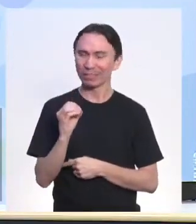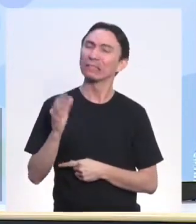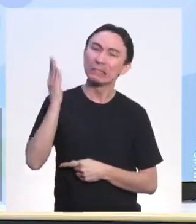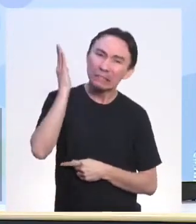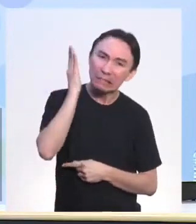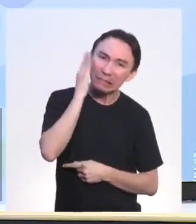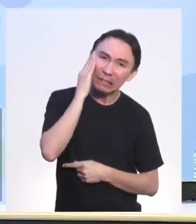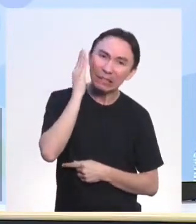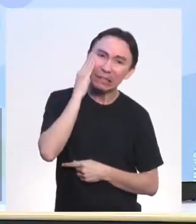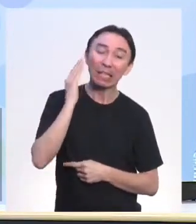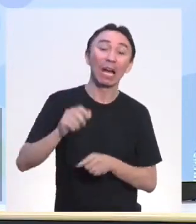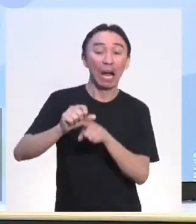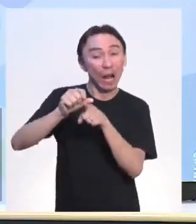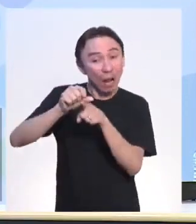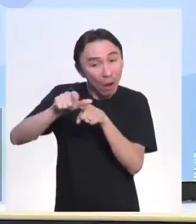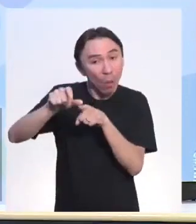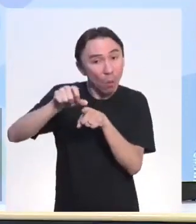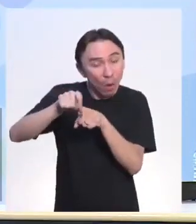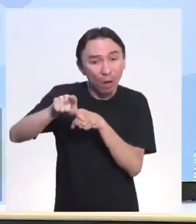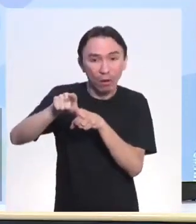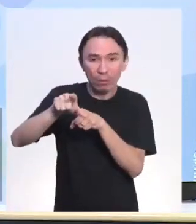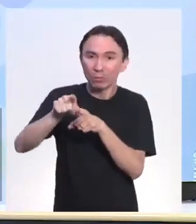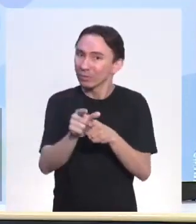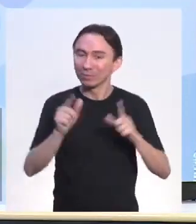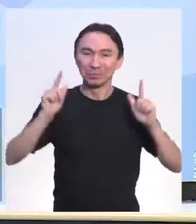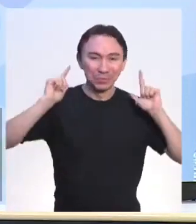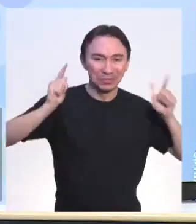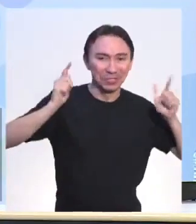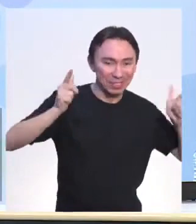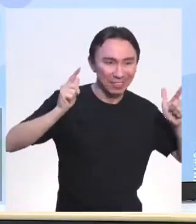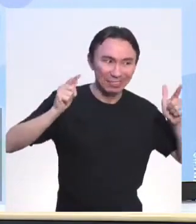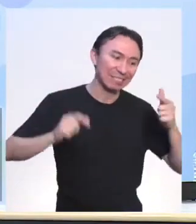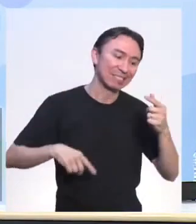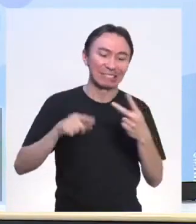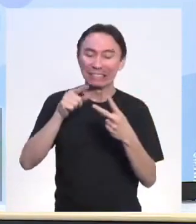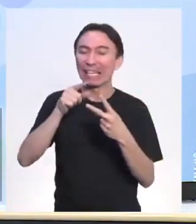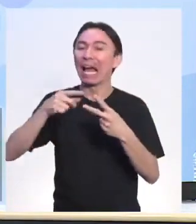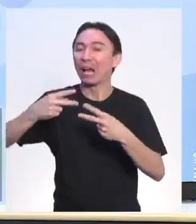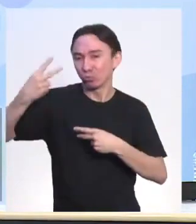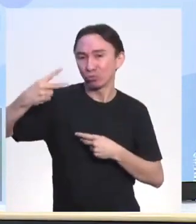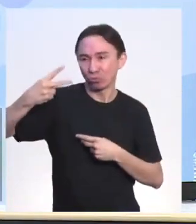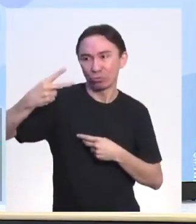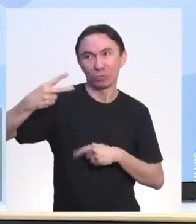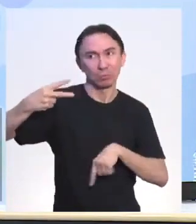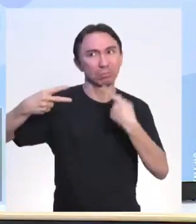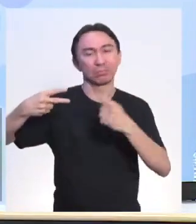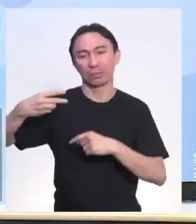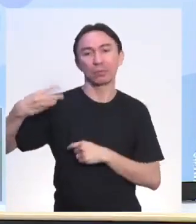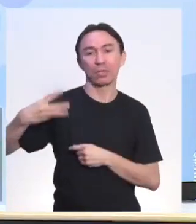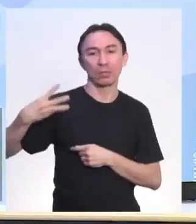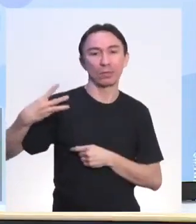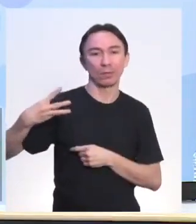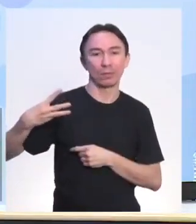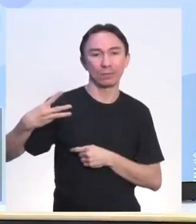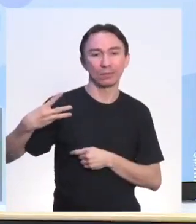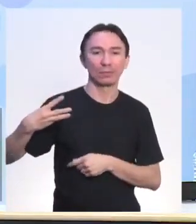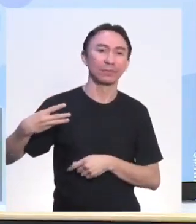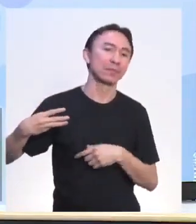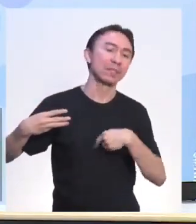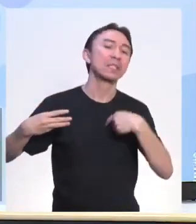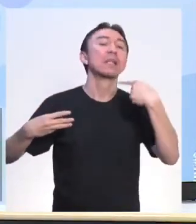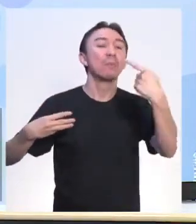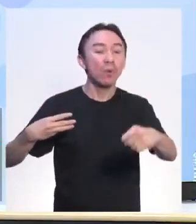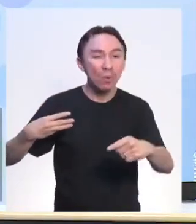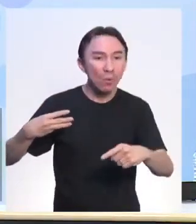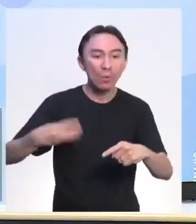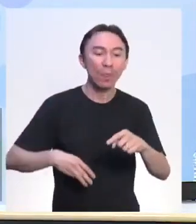diversão, um deles vai usar o segundo lugar e o outro o terceiro. E depois, curso online